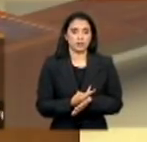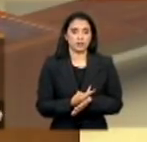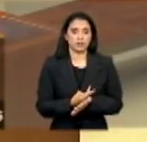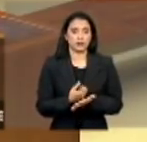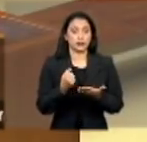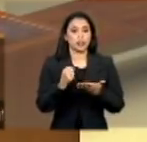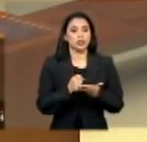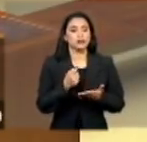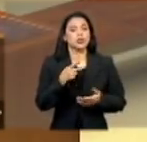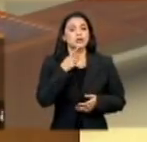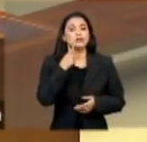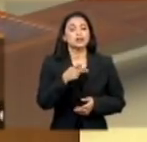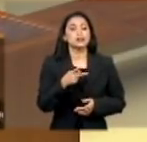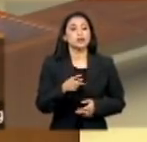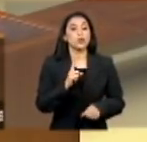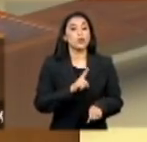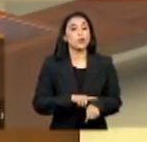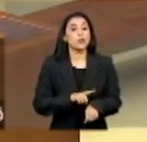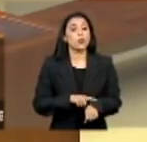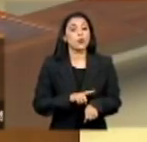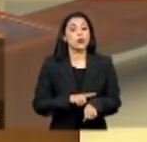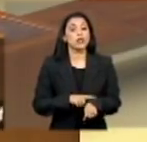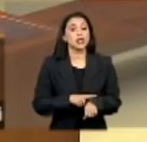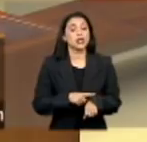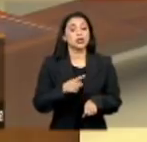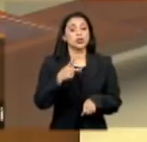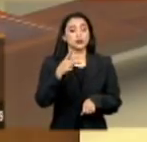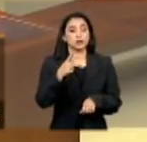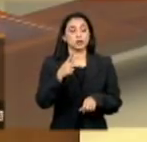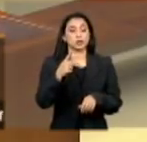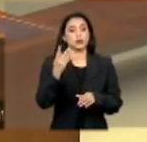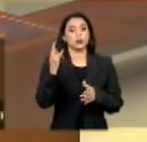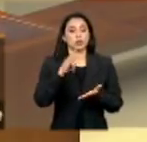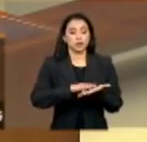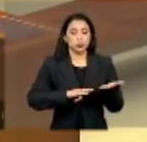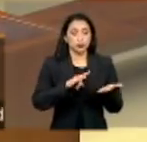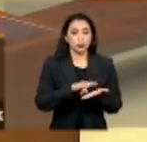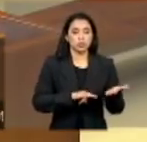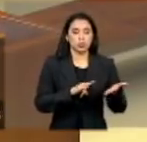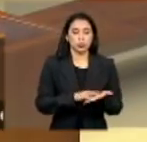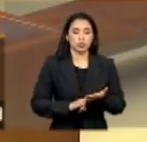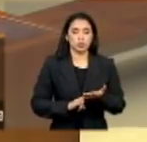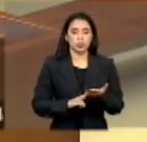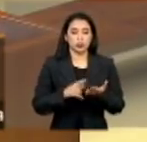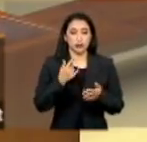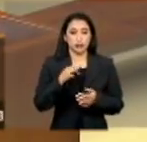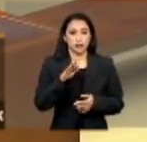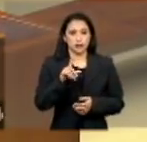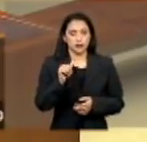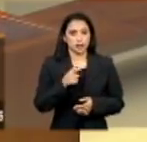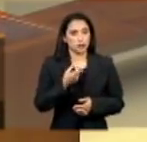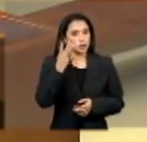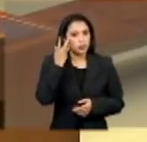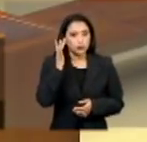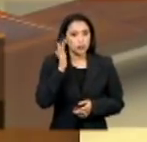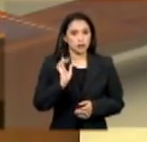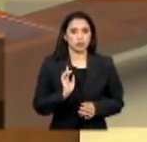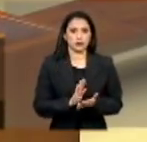o horário do protocolo das alegações finais para não haver qualquer dúvida